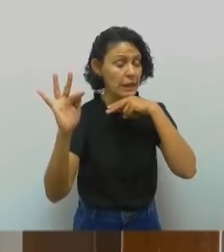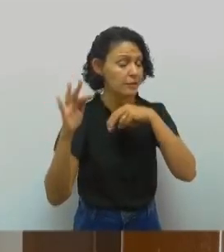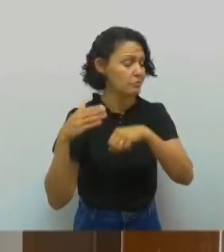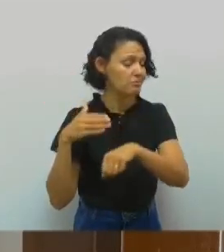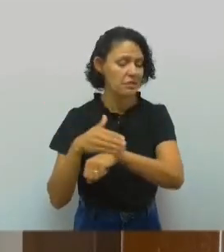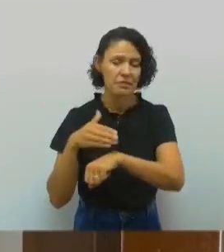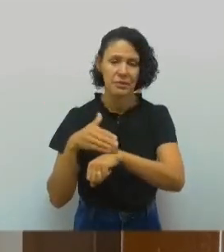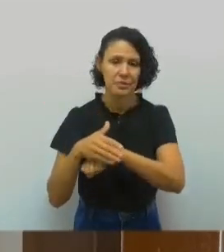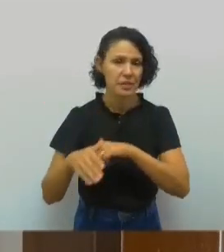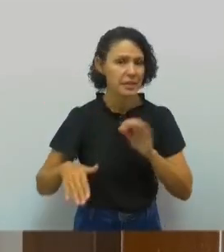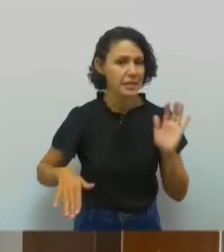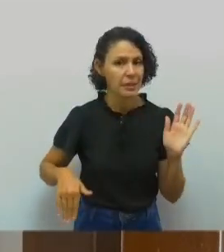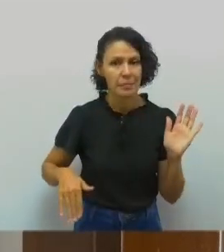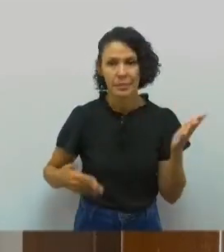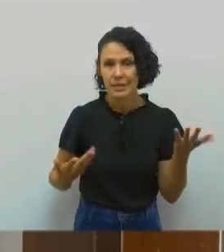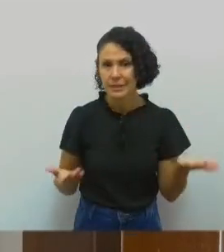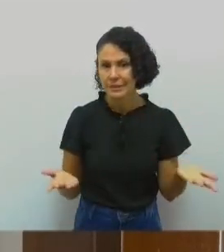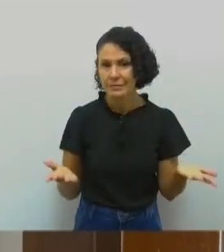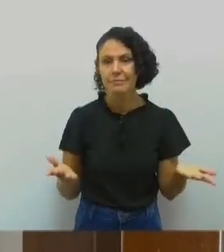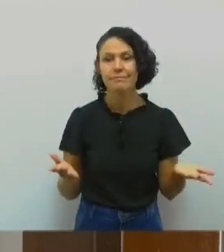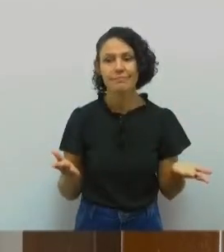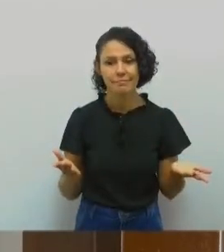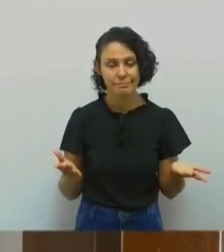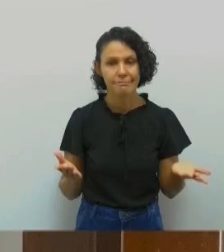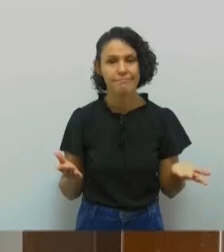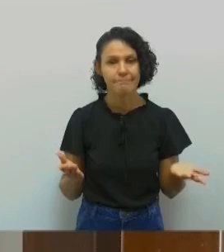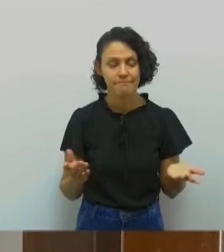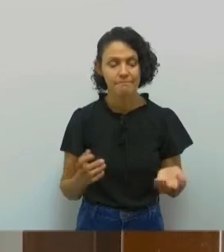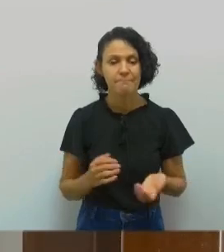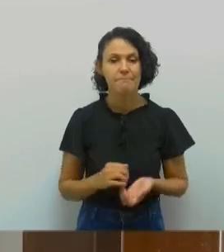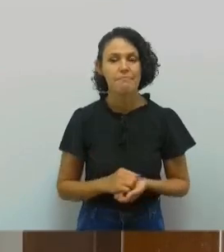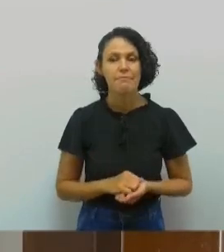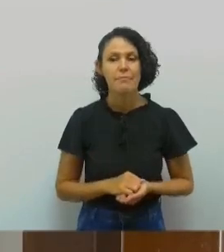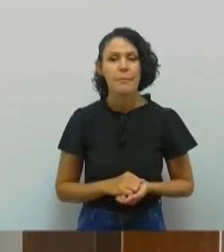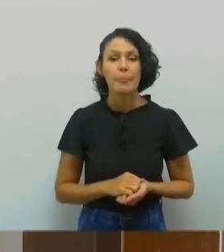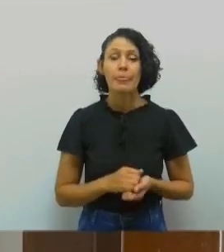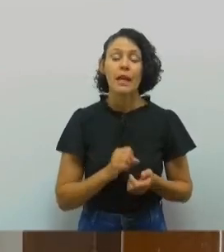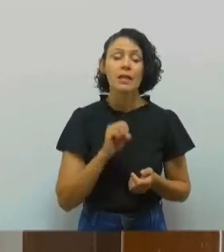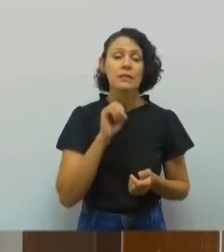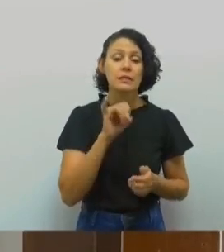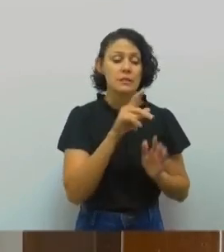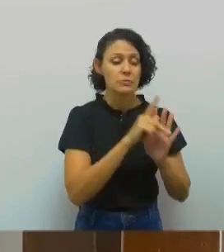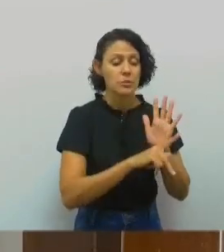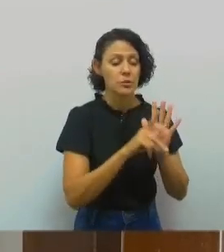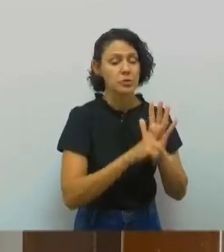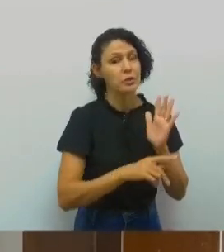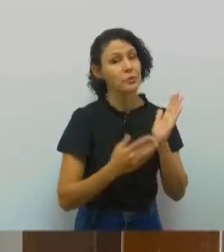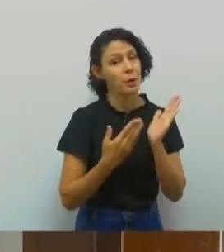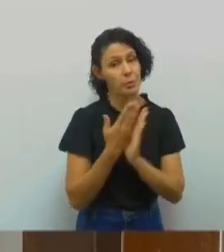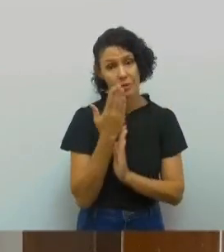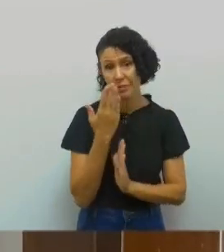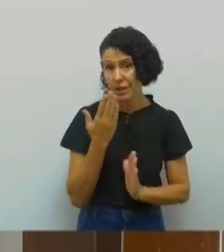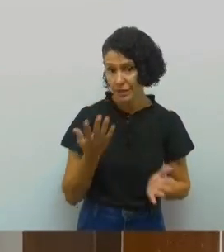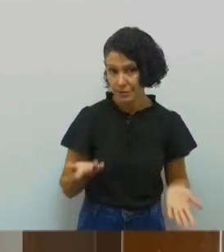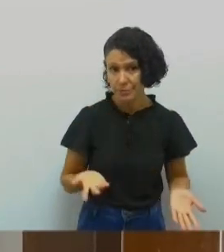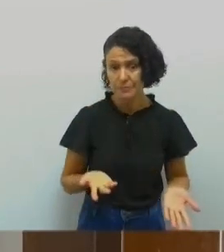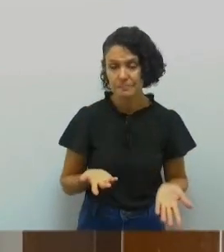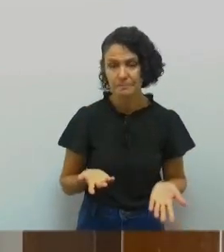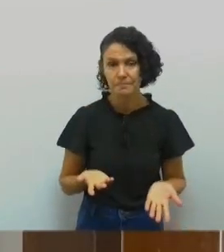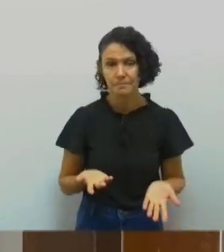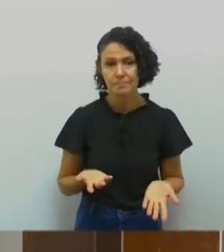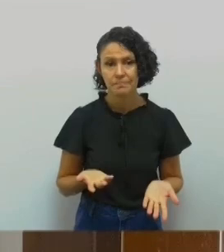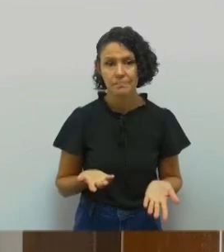frequentar boa parte das praias de Angra se esse projeto passar e ainda tentam